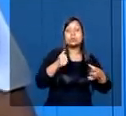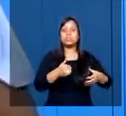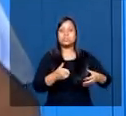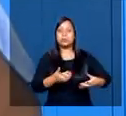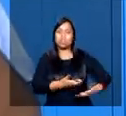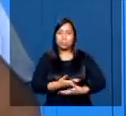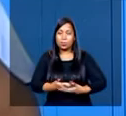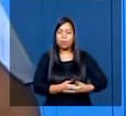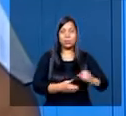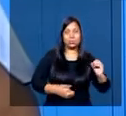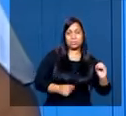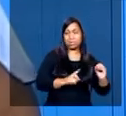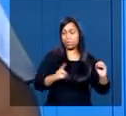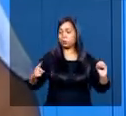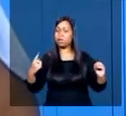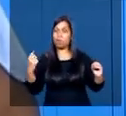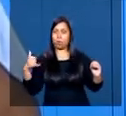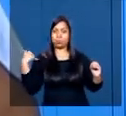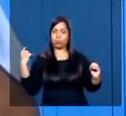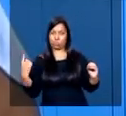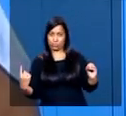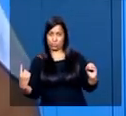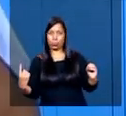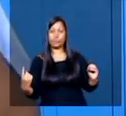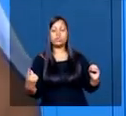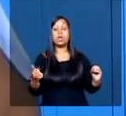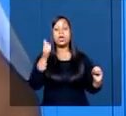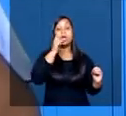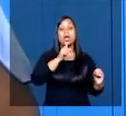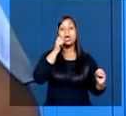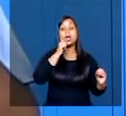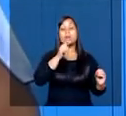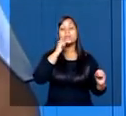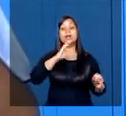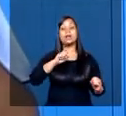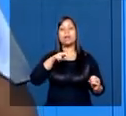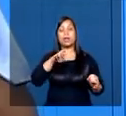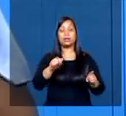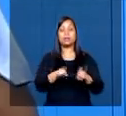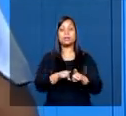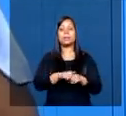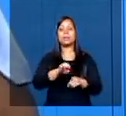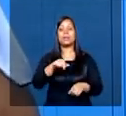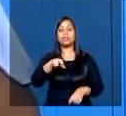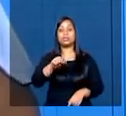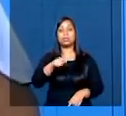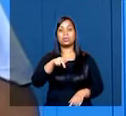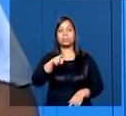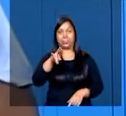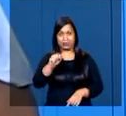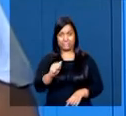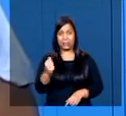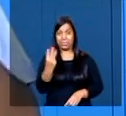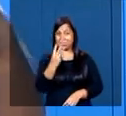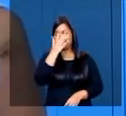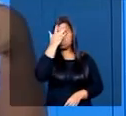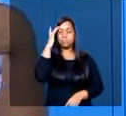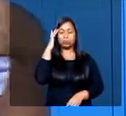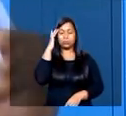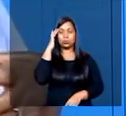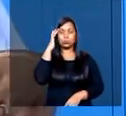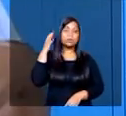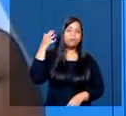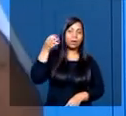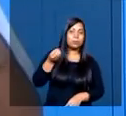né? Que é a Karina, que faz esse grupo, a Edna e a Priscila, né? São essas três pessoas que vão